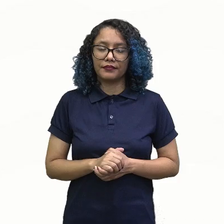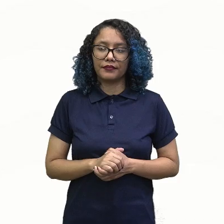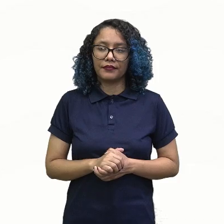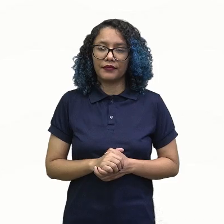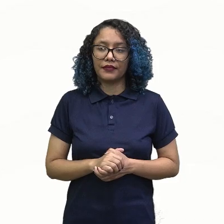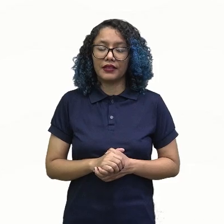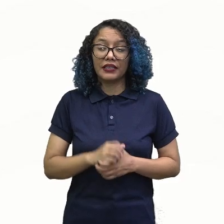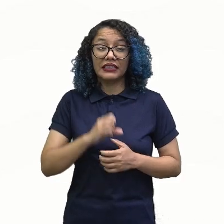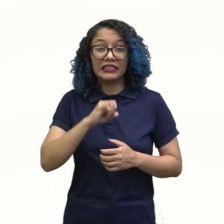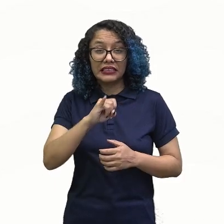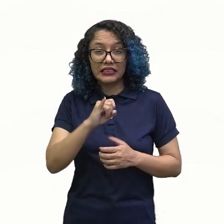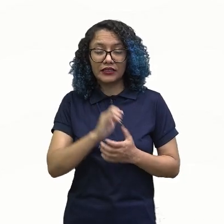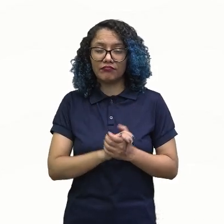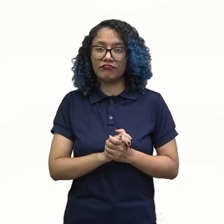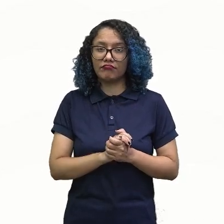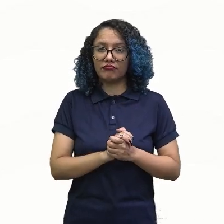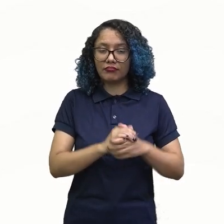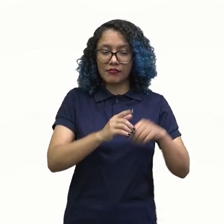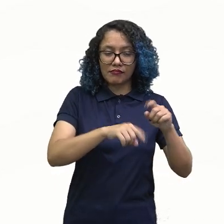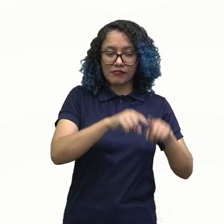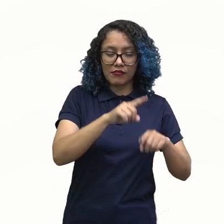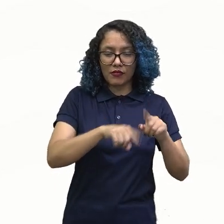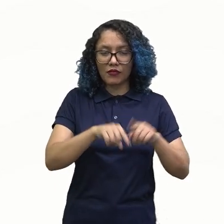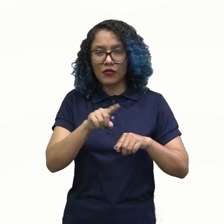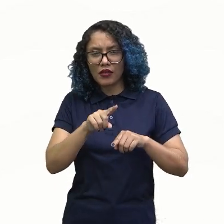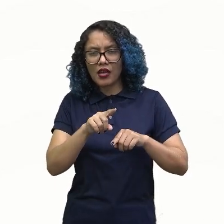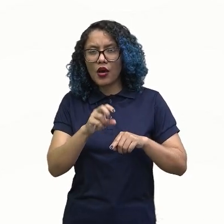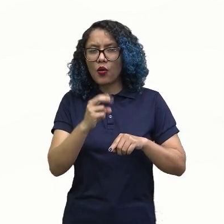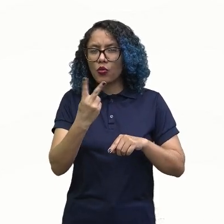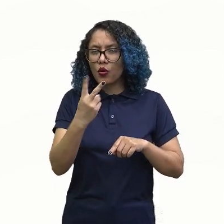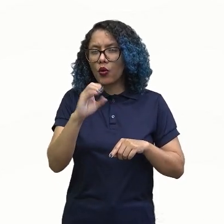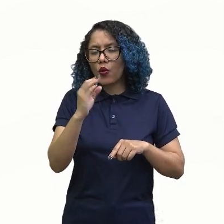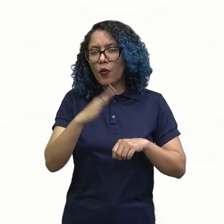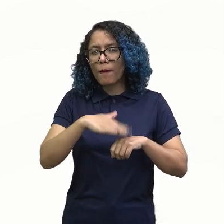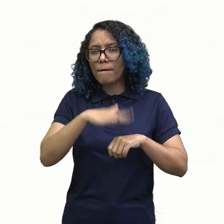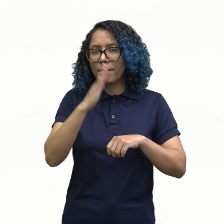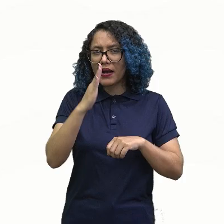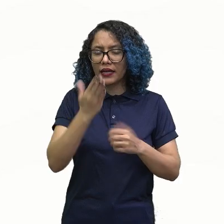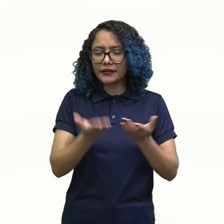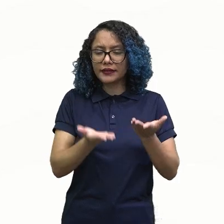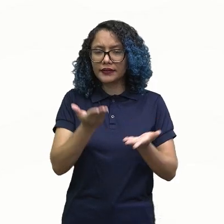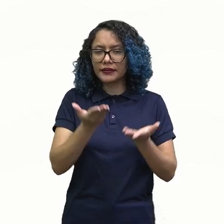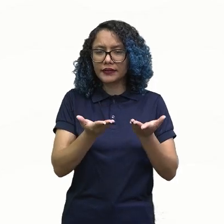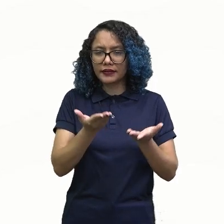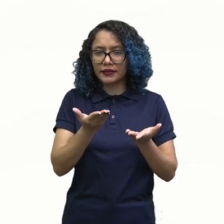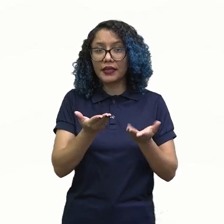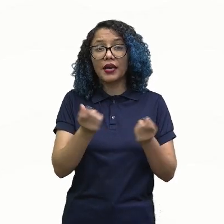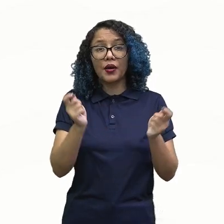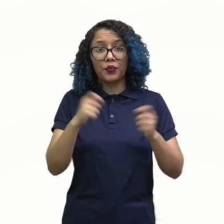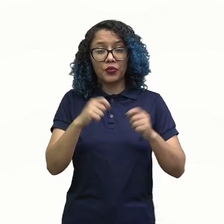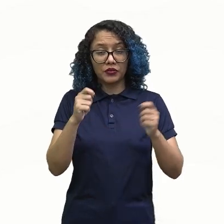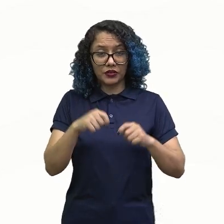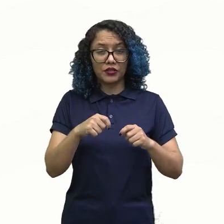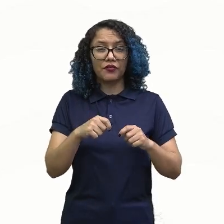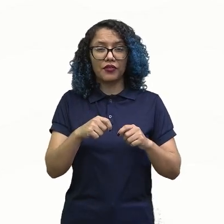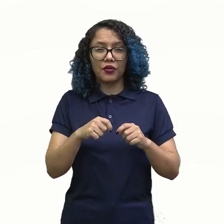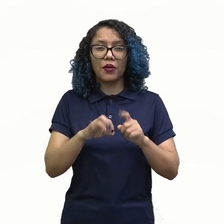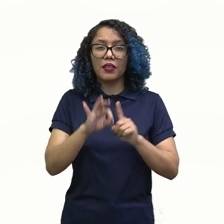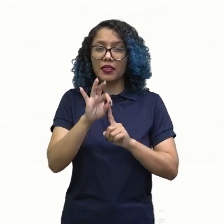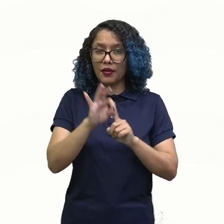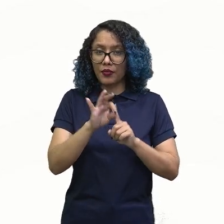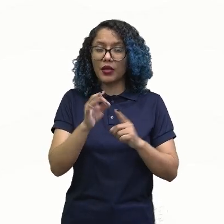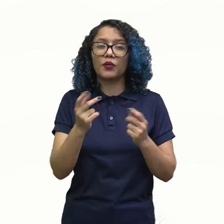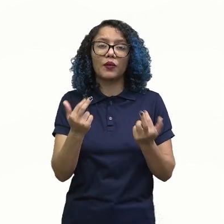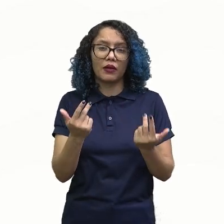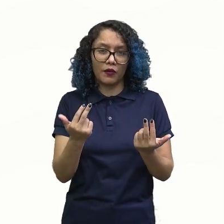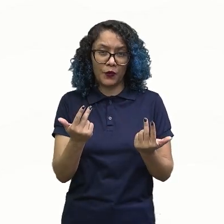mais corpos são iguais é a situação na qual 2 ou mais corpos passam a apresentar a